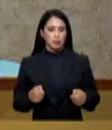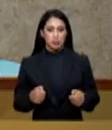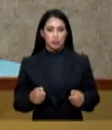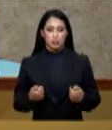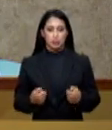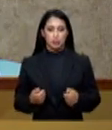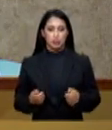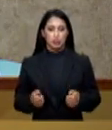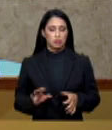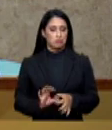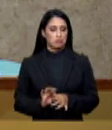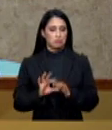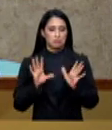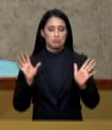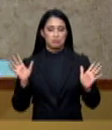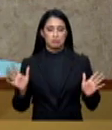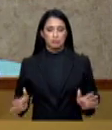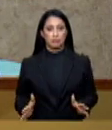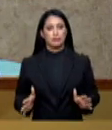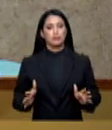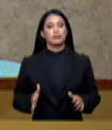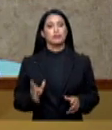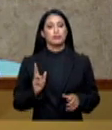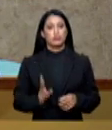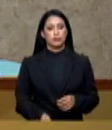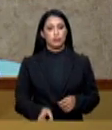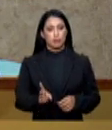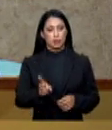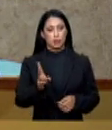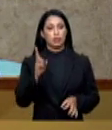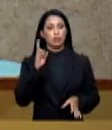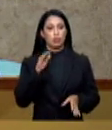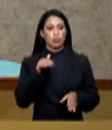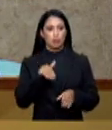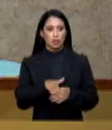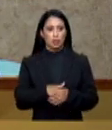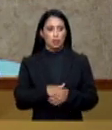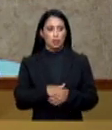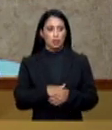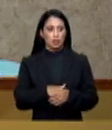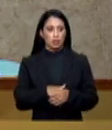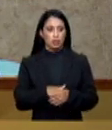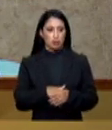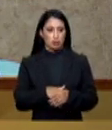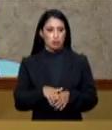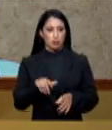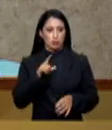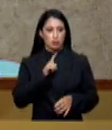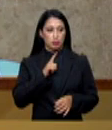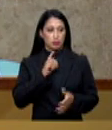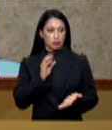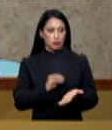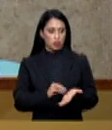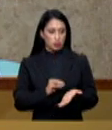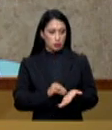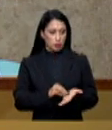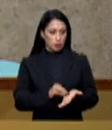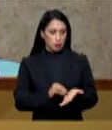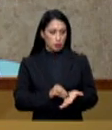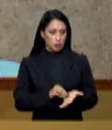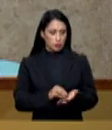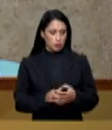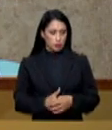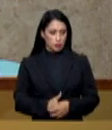LED todo votante para prosseguir no seu quarto que ainda falta uma parte